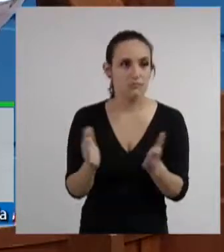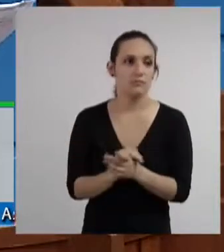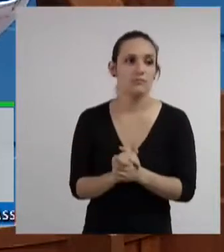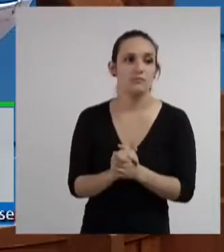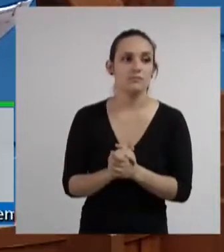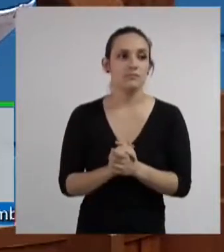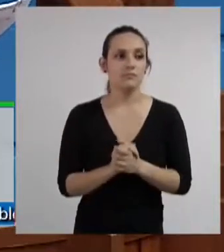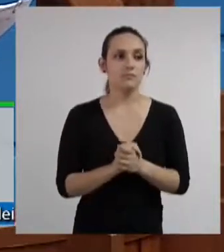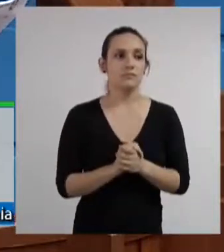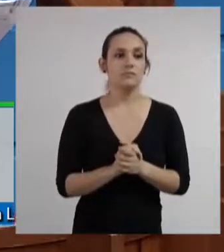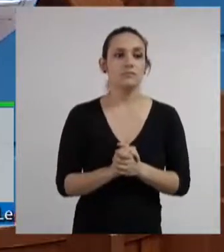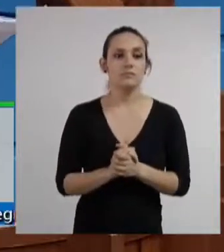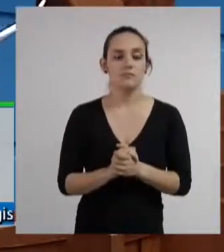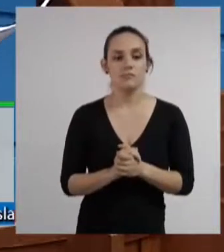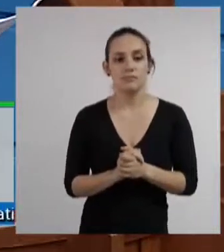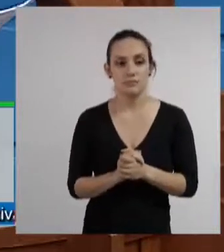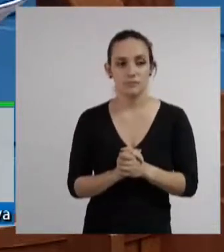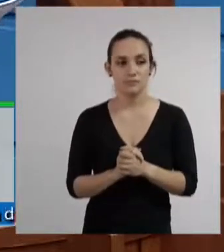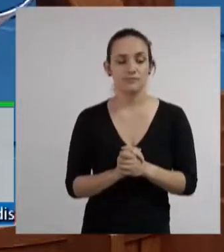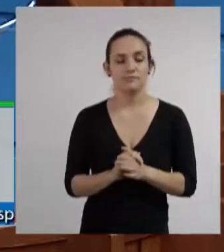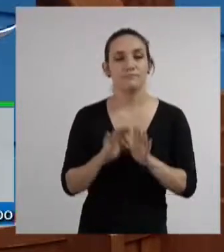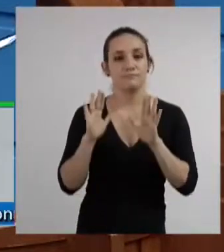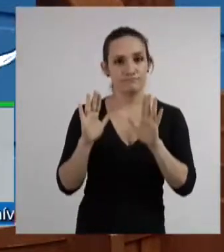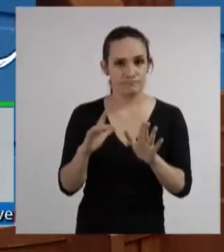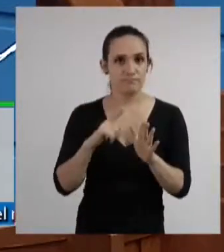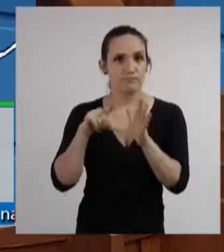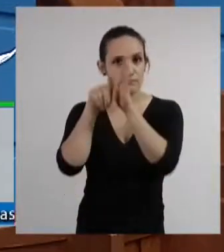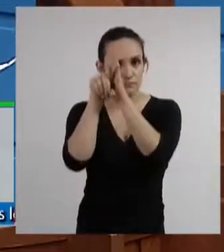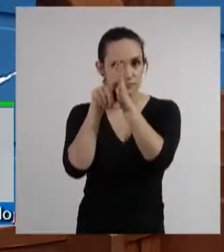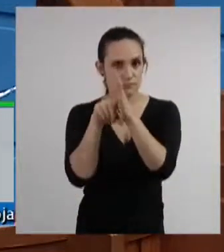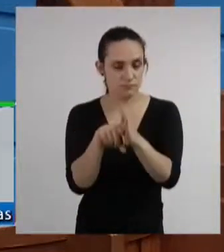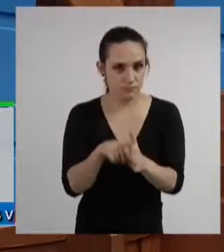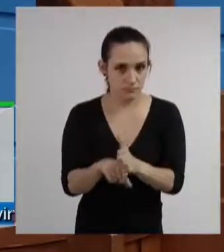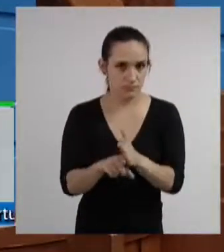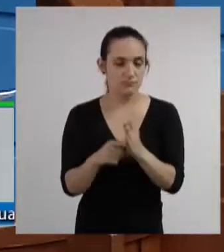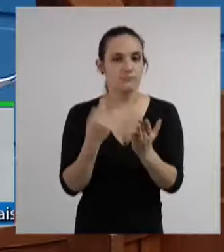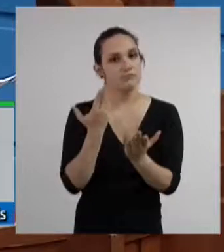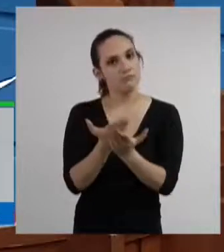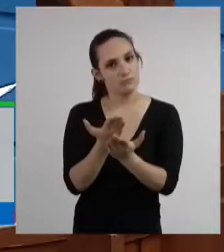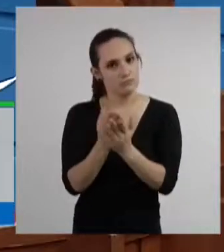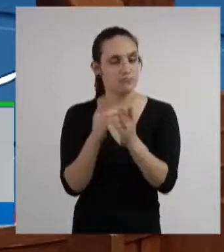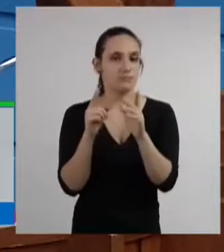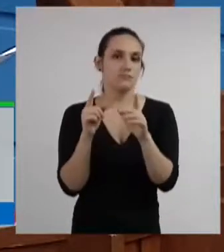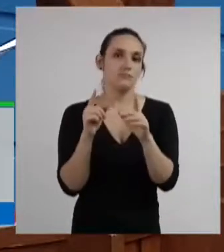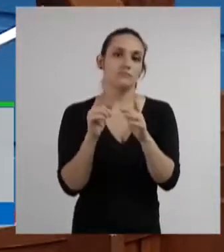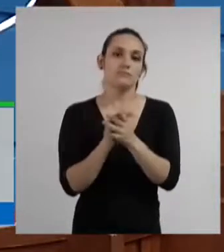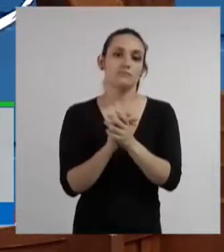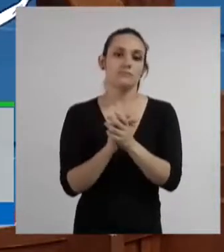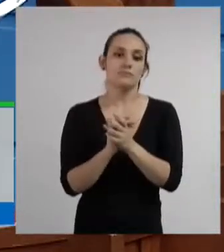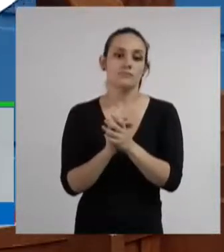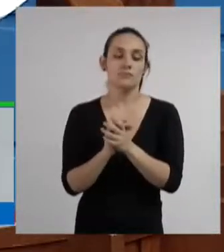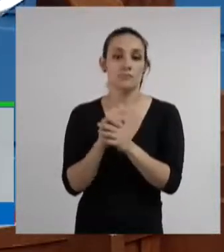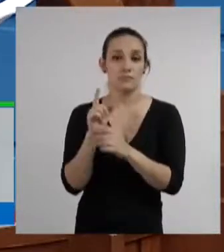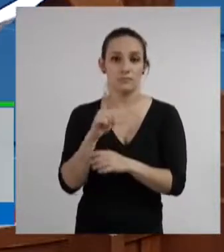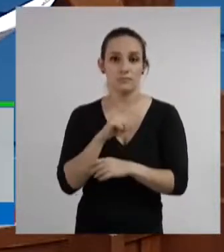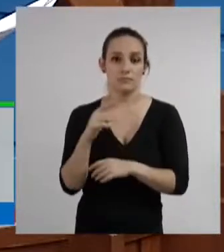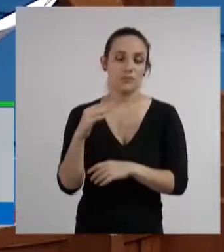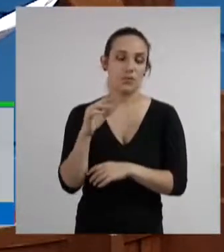Ou seja, de acordo com aquilo que foi definido pelo Banco